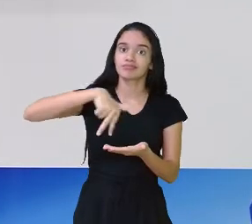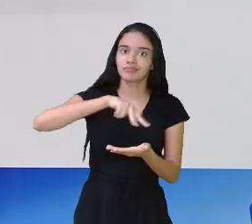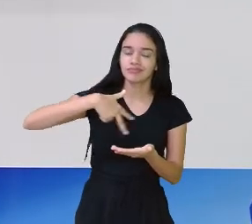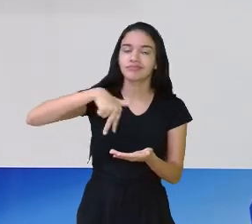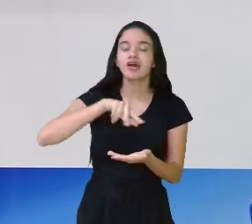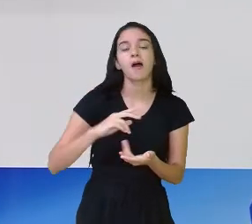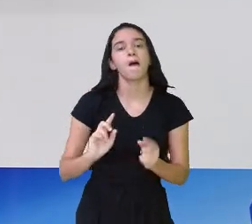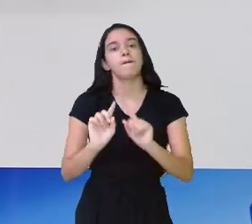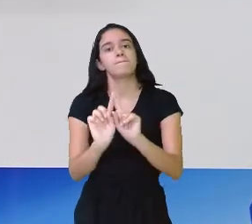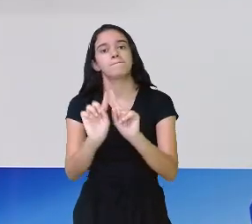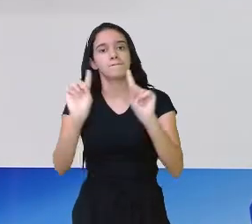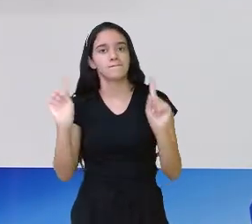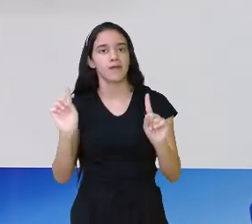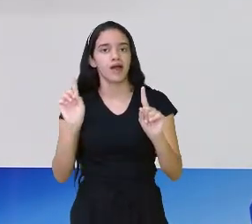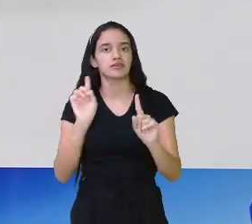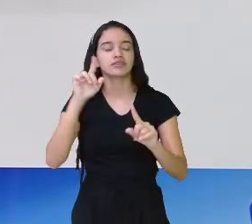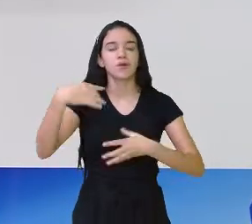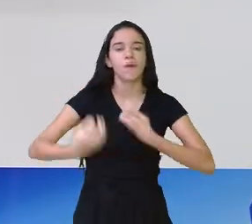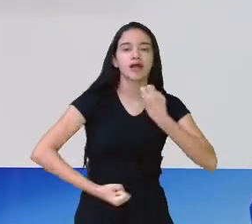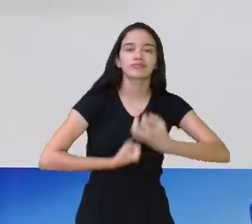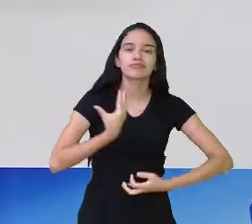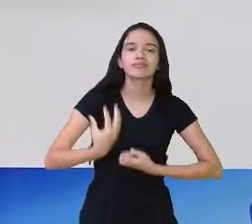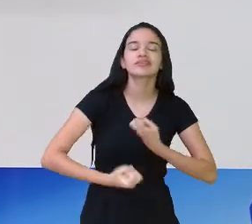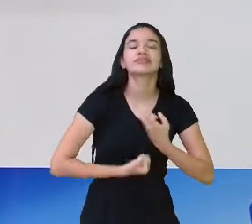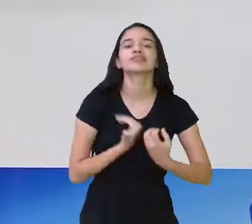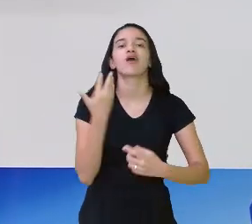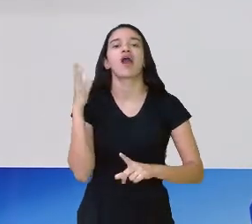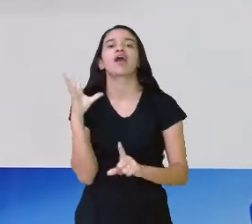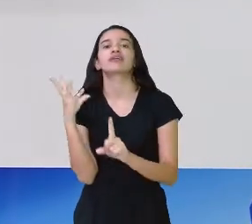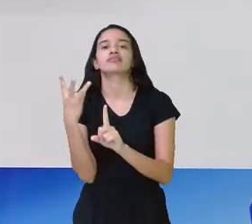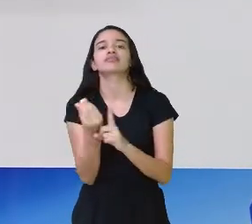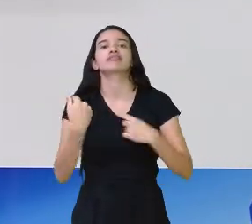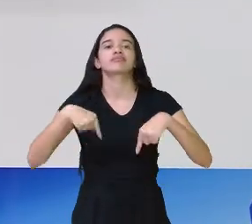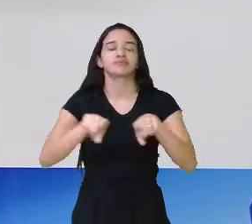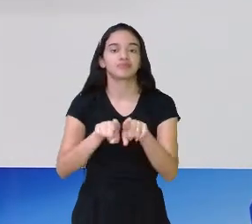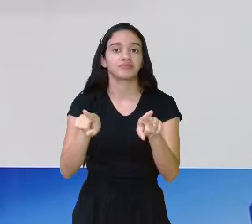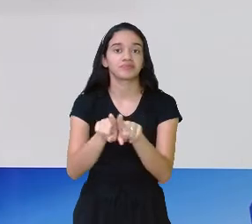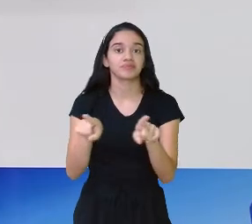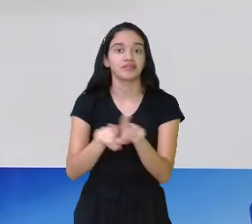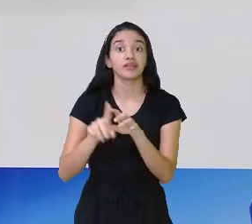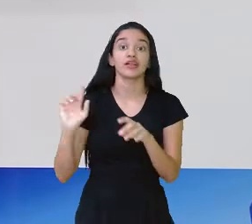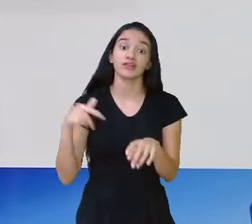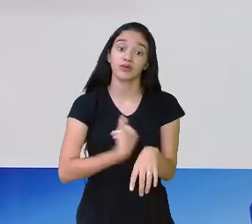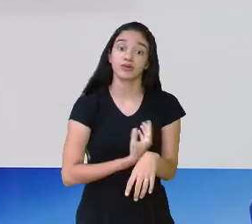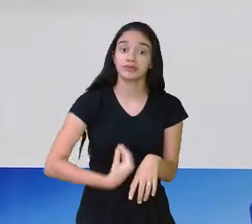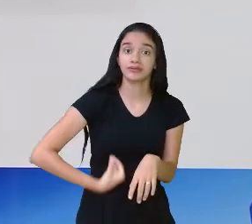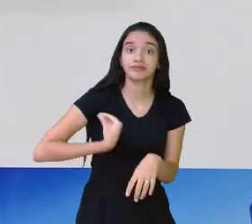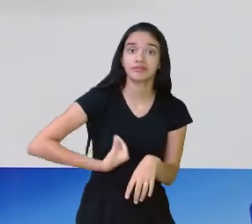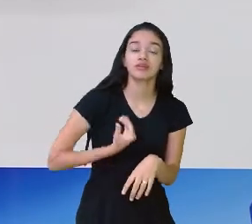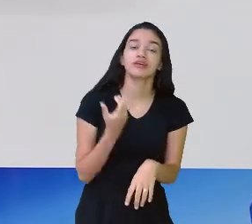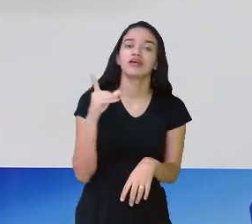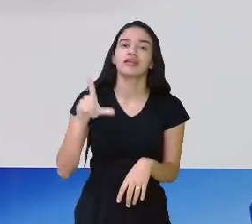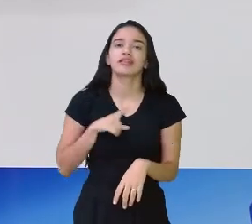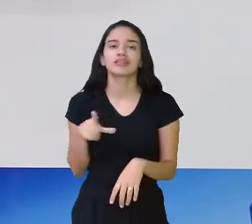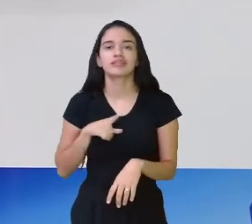arte. Mas ela é uma expressão artística e faz parte da nossa vida. E ela tem essa